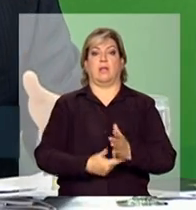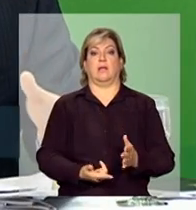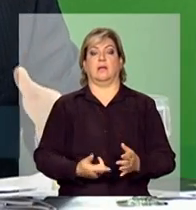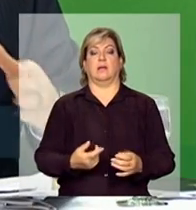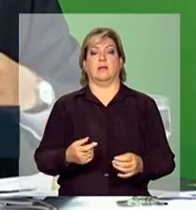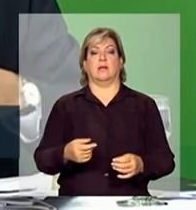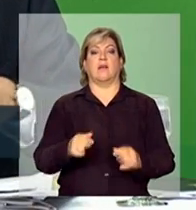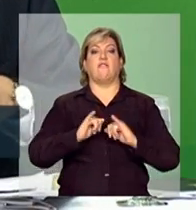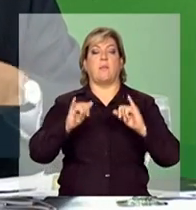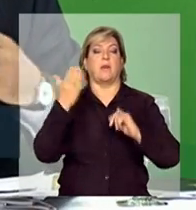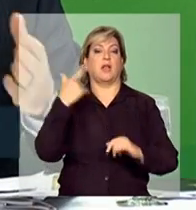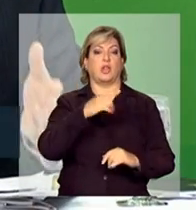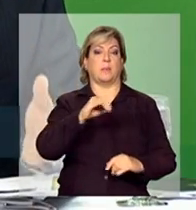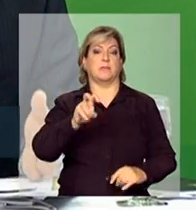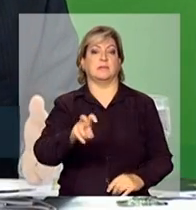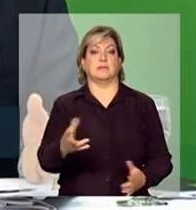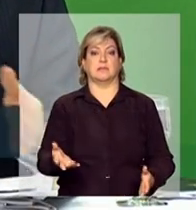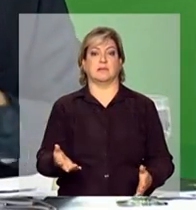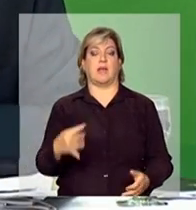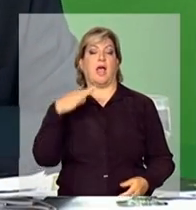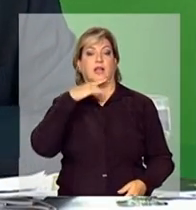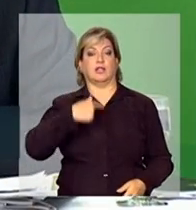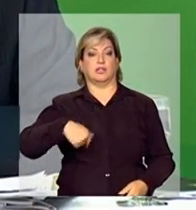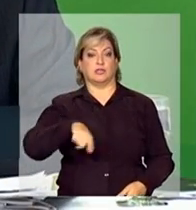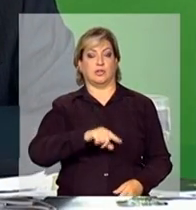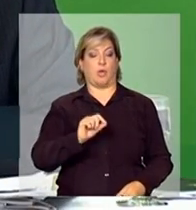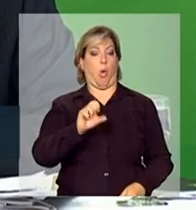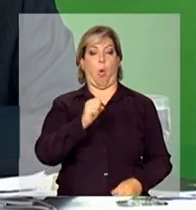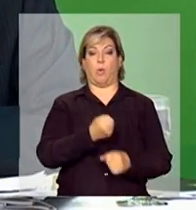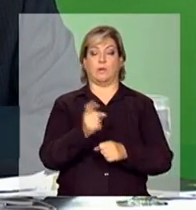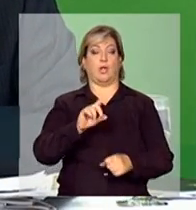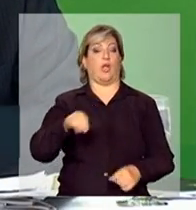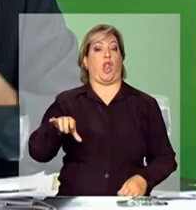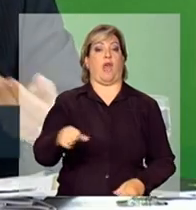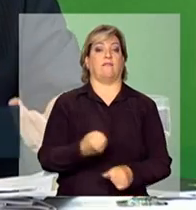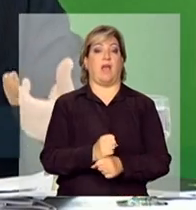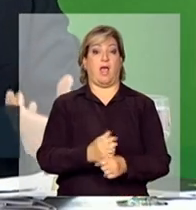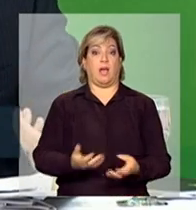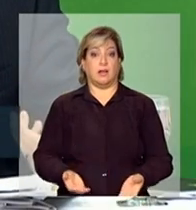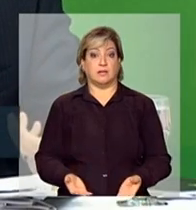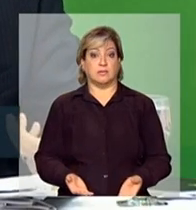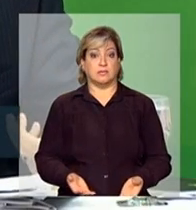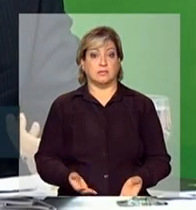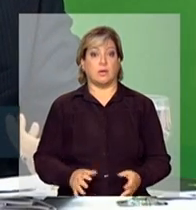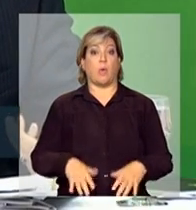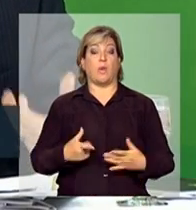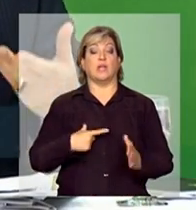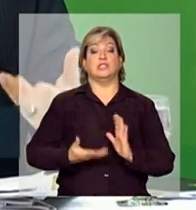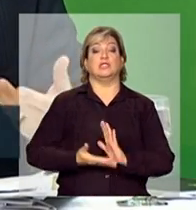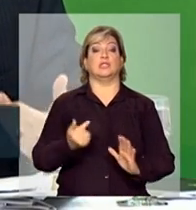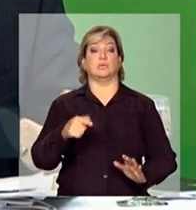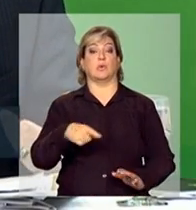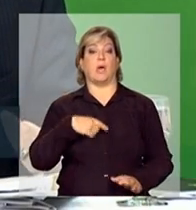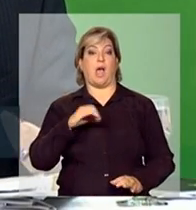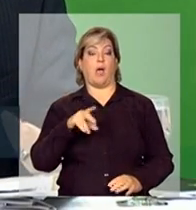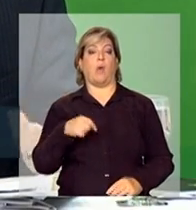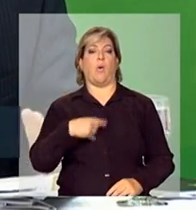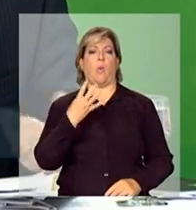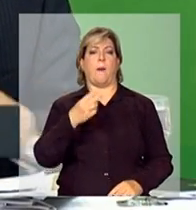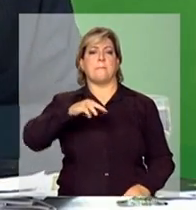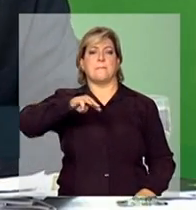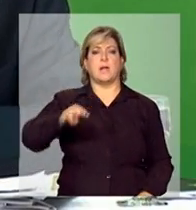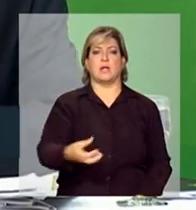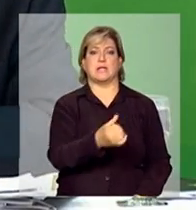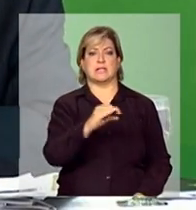2005 quando desconsidera que naa jornada não é mais 8 anos é de 9 anos e quando retira do cálculo r. 600.000